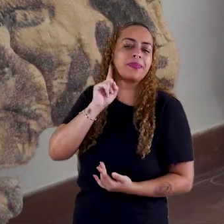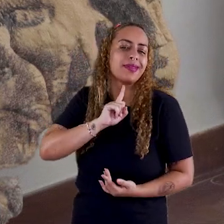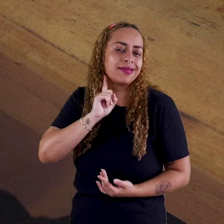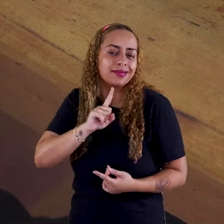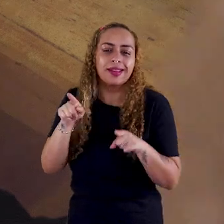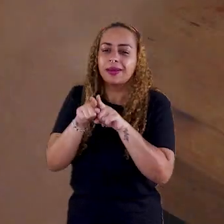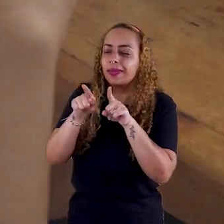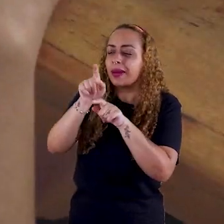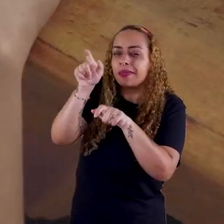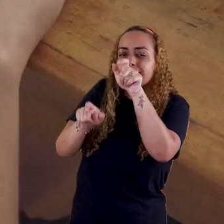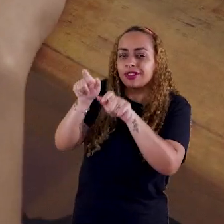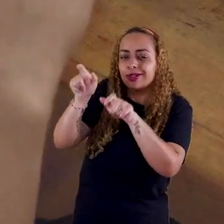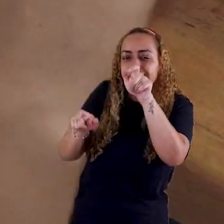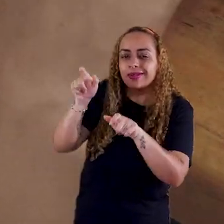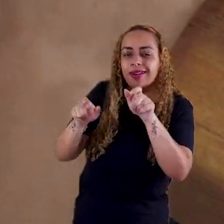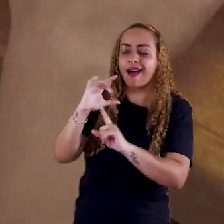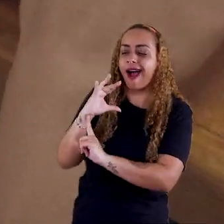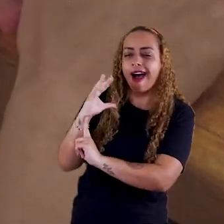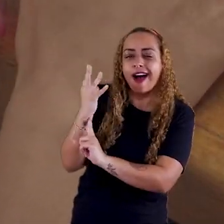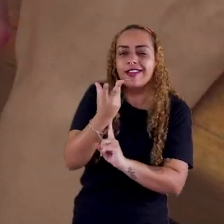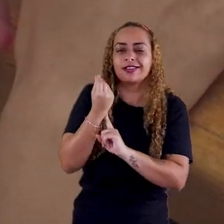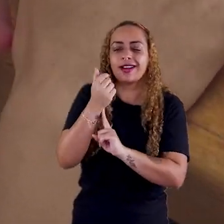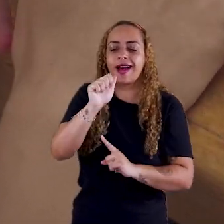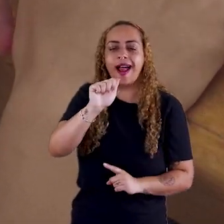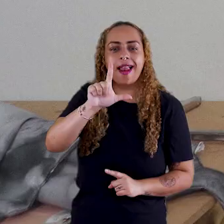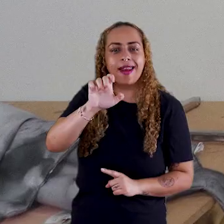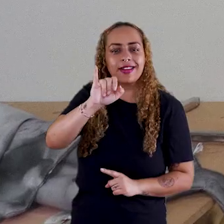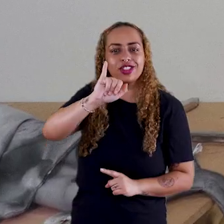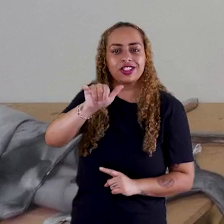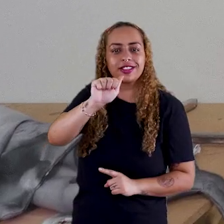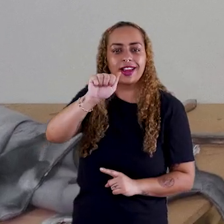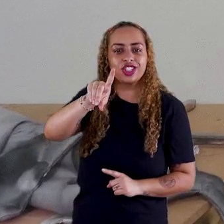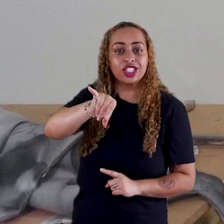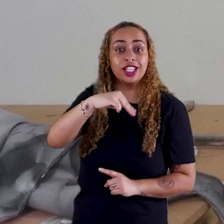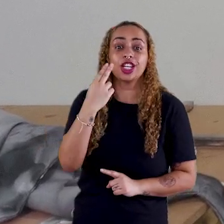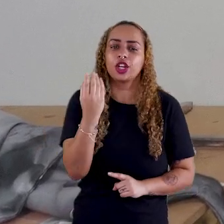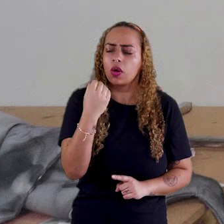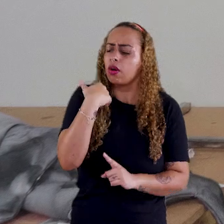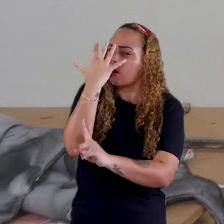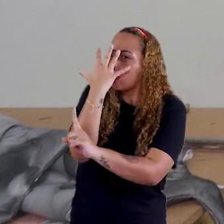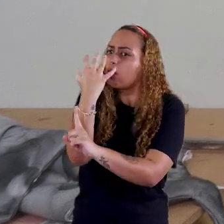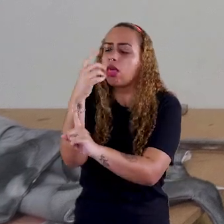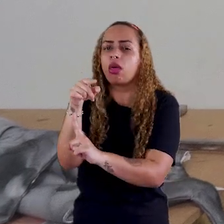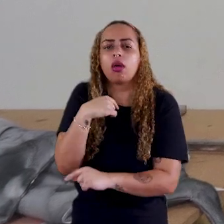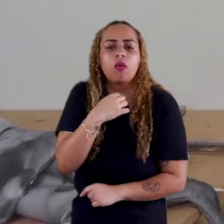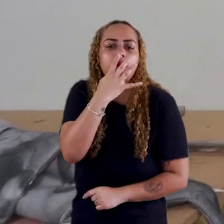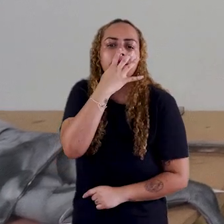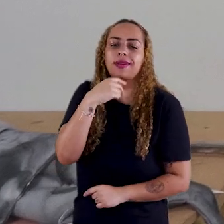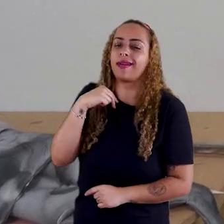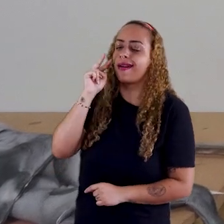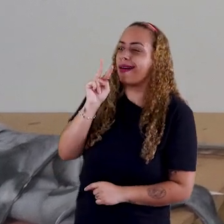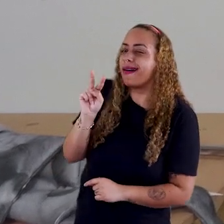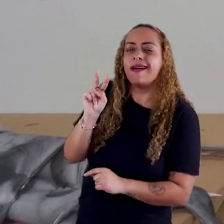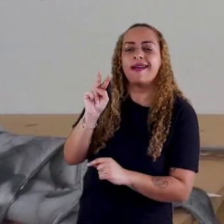de Aleijadinho, assim, que me deixaram muito encantada. E eu olhava para aquelas túnicas de